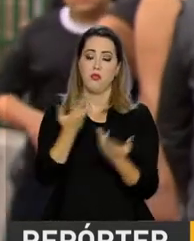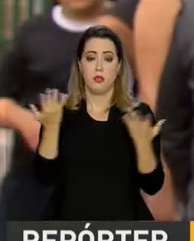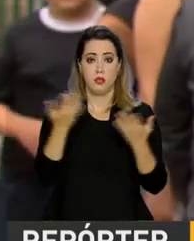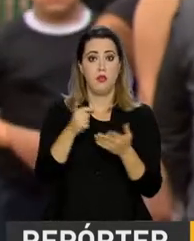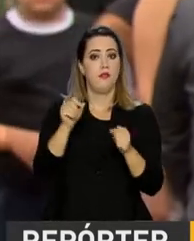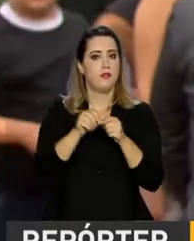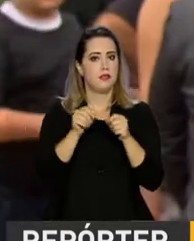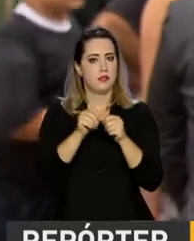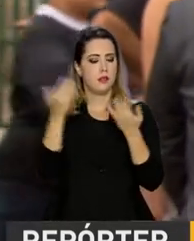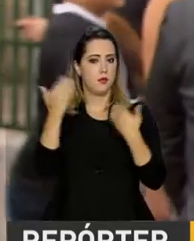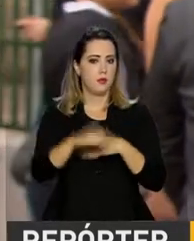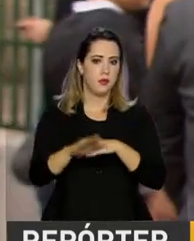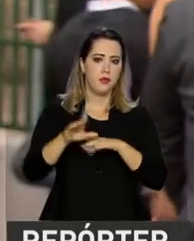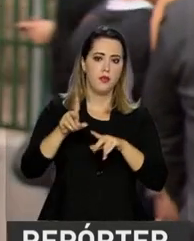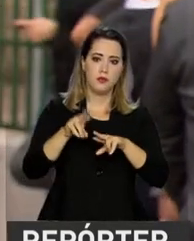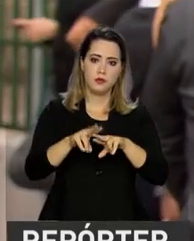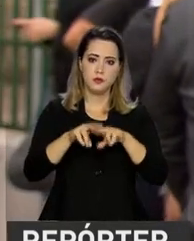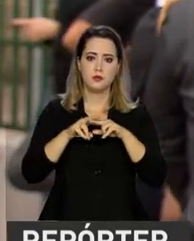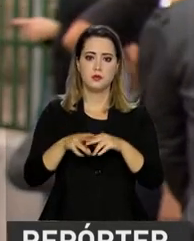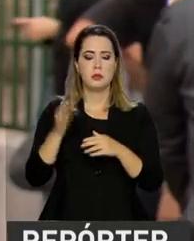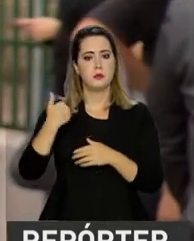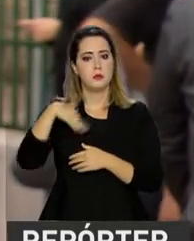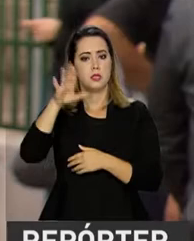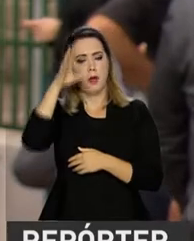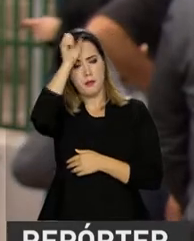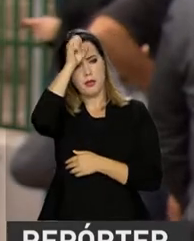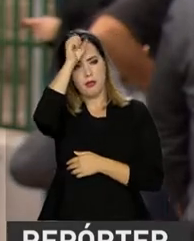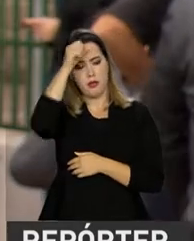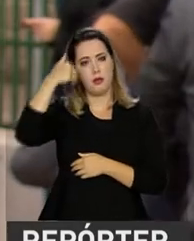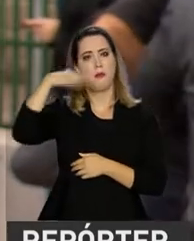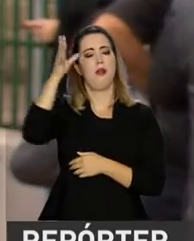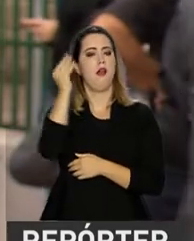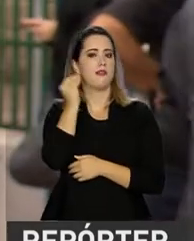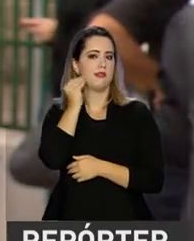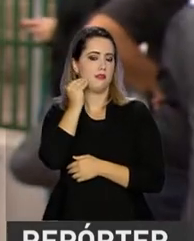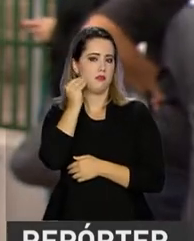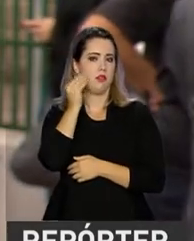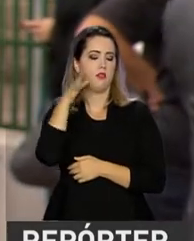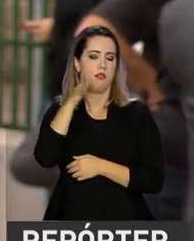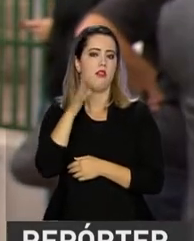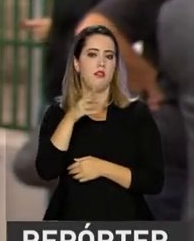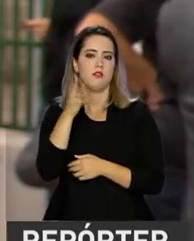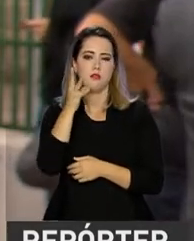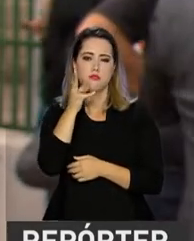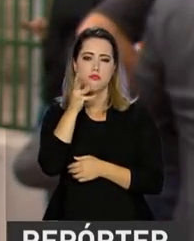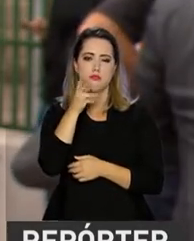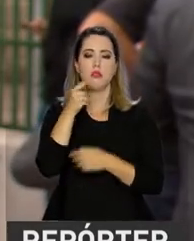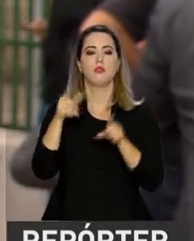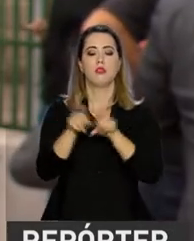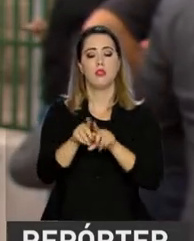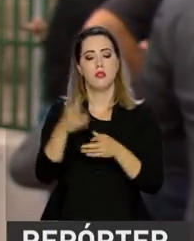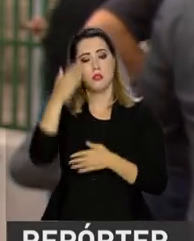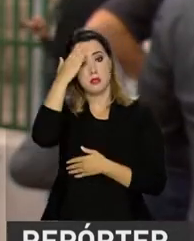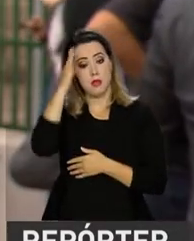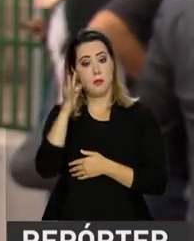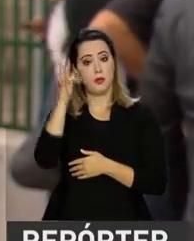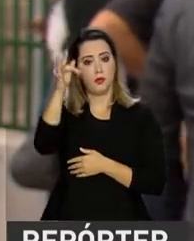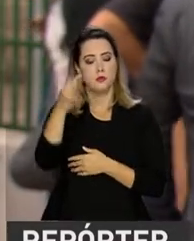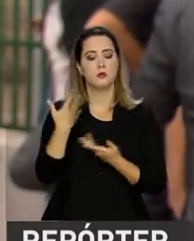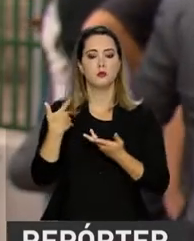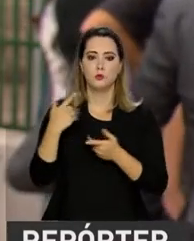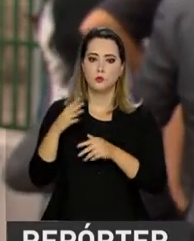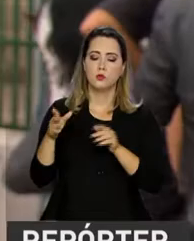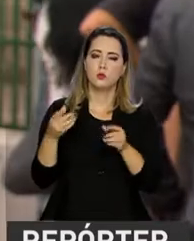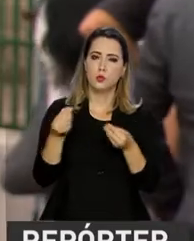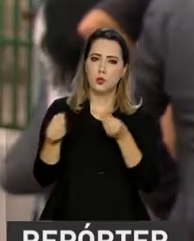essa prova mais ou menos pelo fato de pegar um pouco de aprendizado e experiência também duração de prova e saber como é que vou me comportar michela para